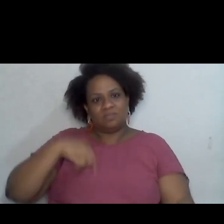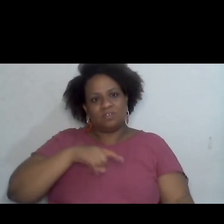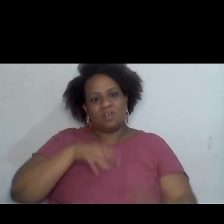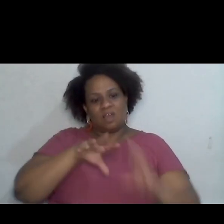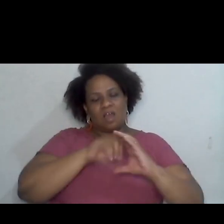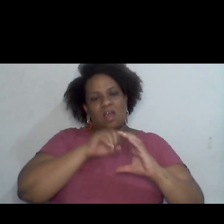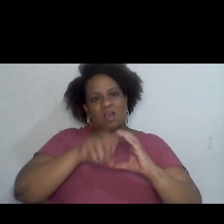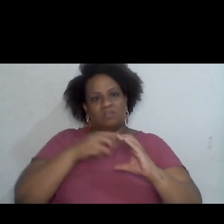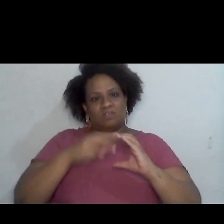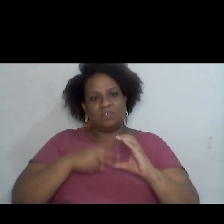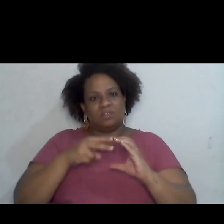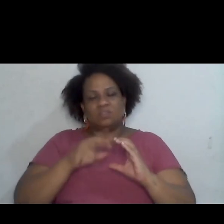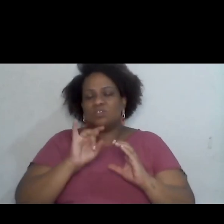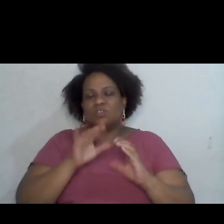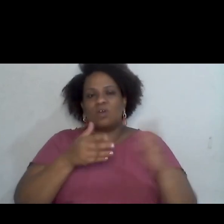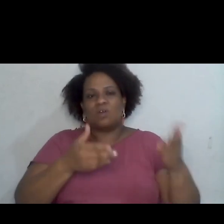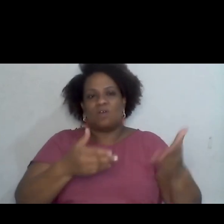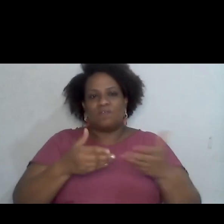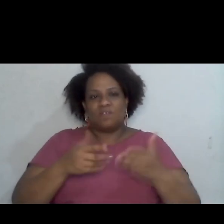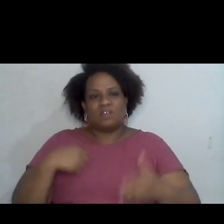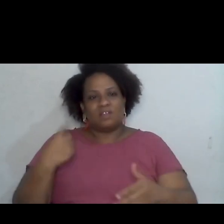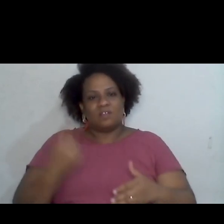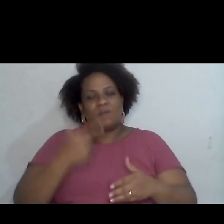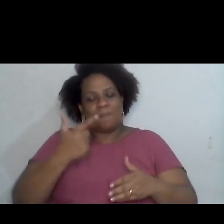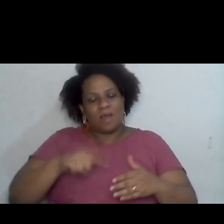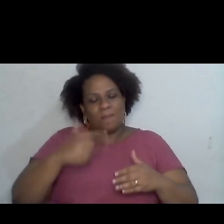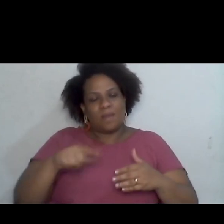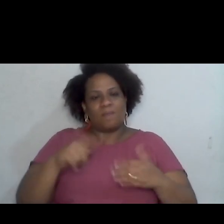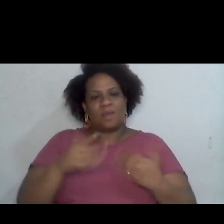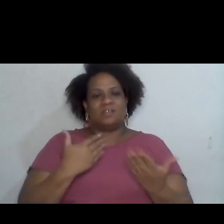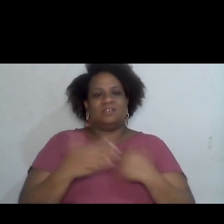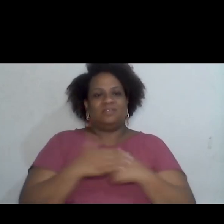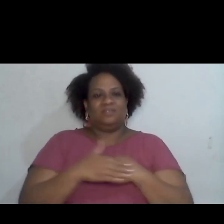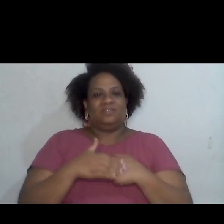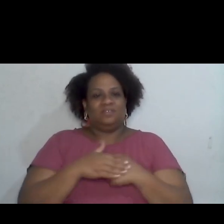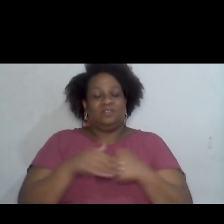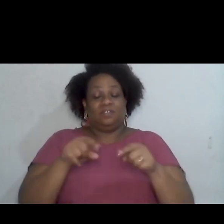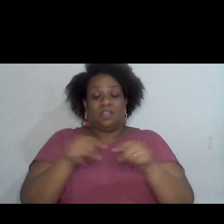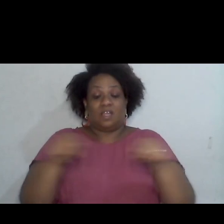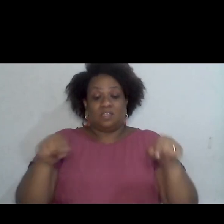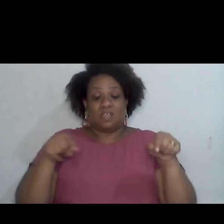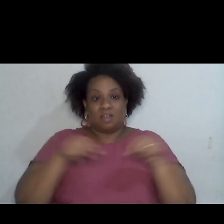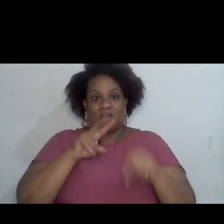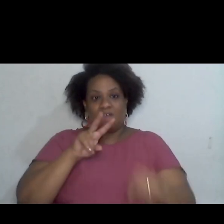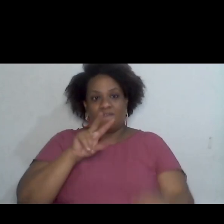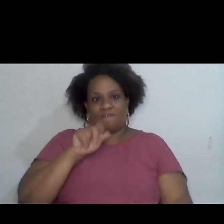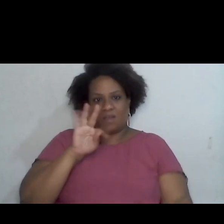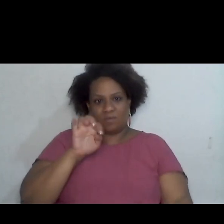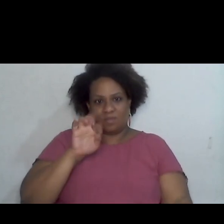é para convidar mesmo para a gente aprofundar esse diálogo. Vai ser na Sala Walter da Silveira. Muito